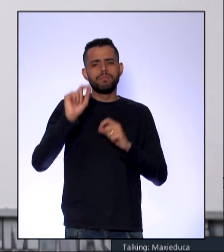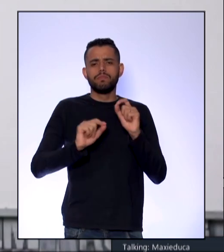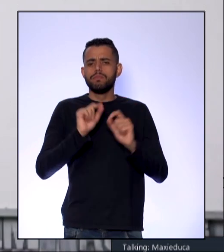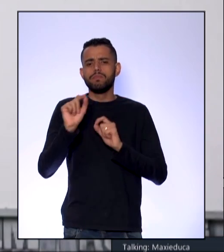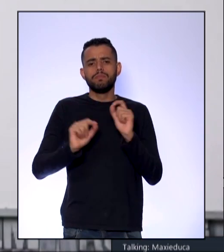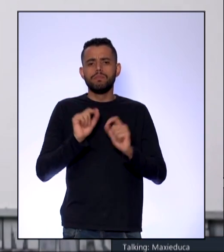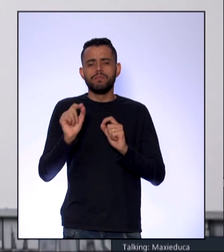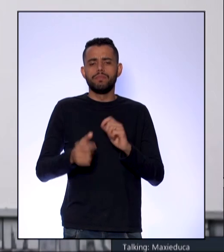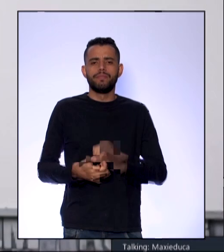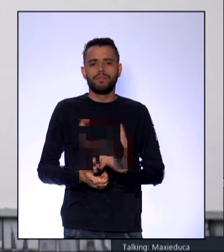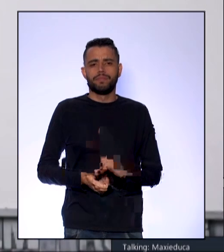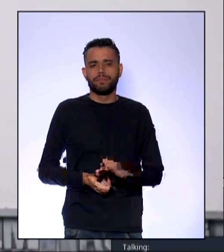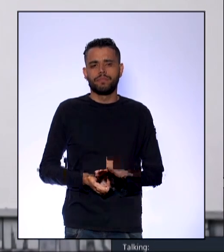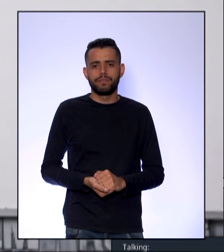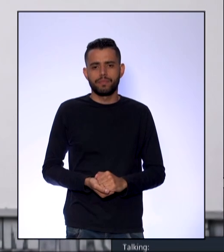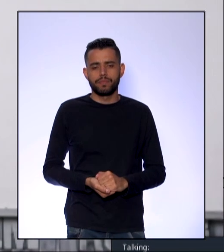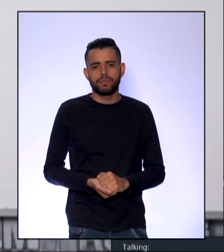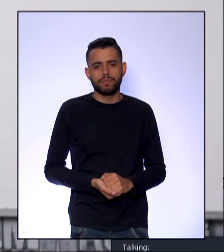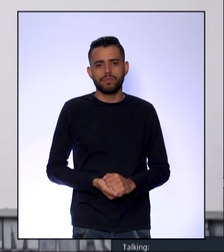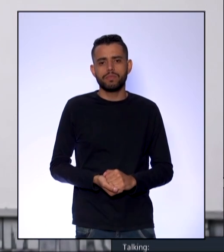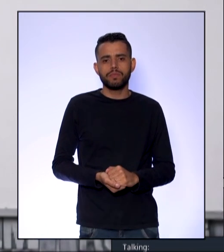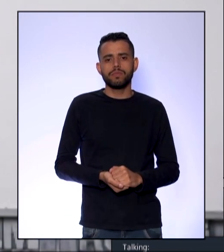especial,